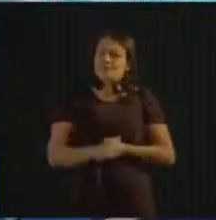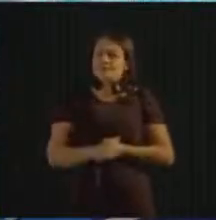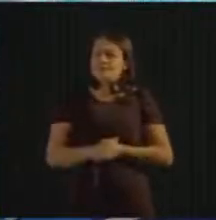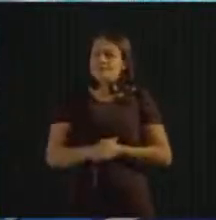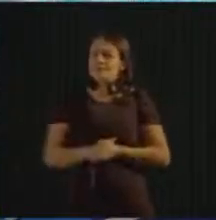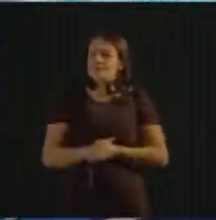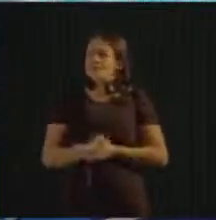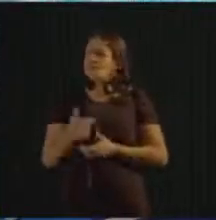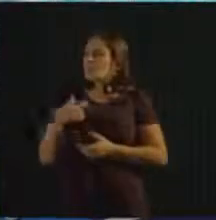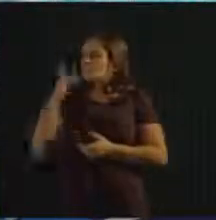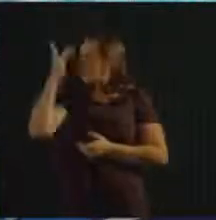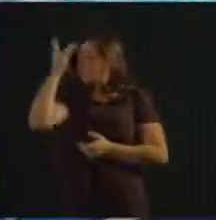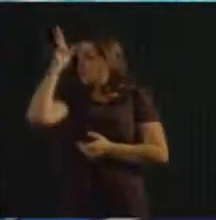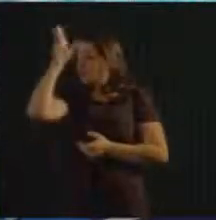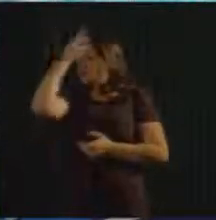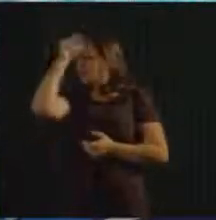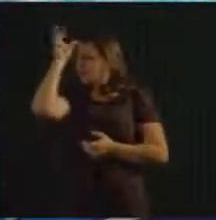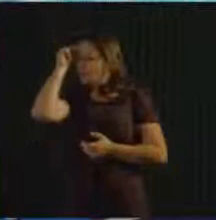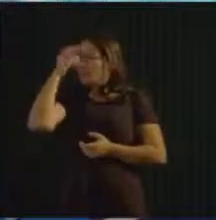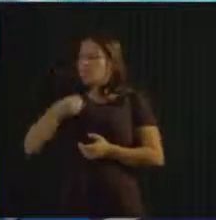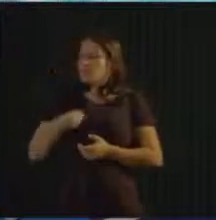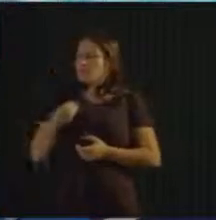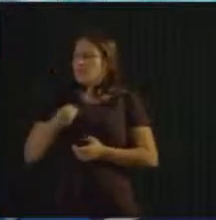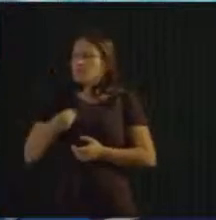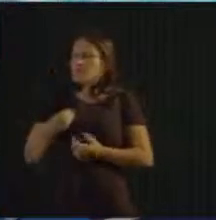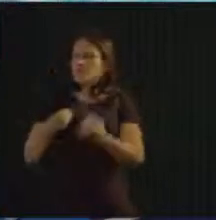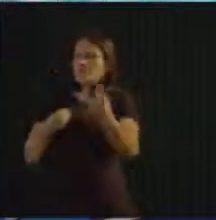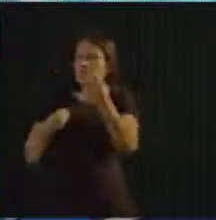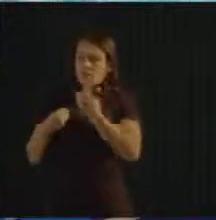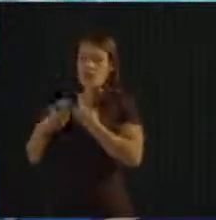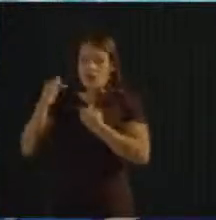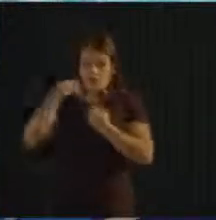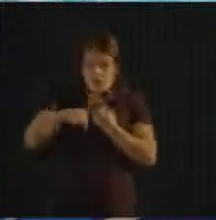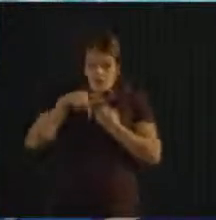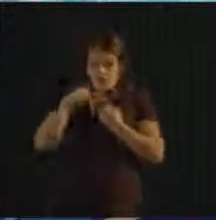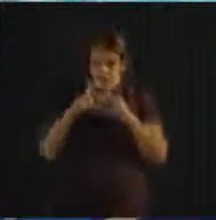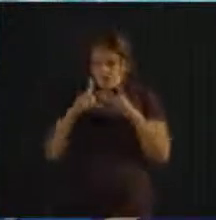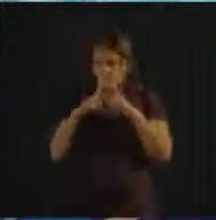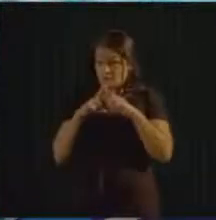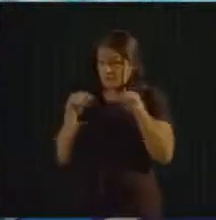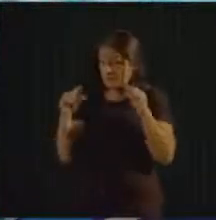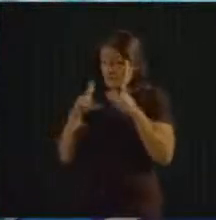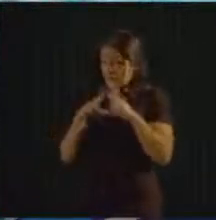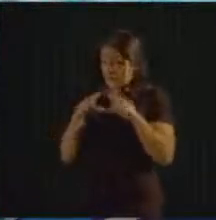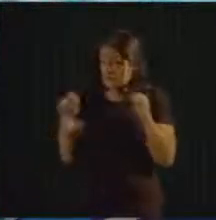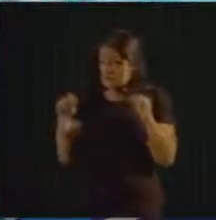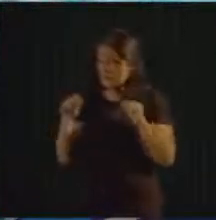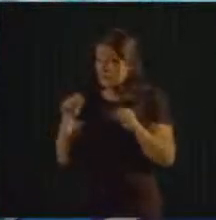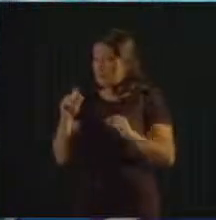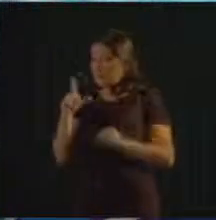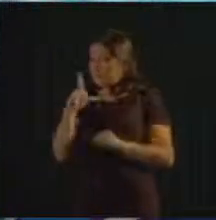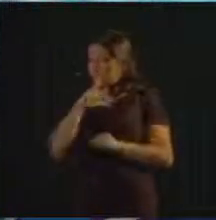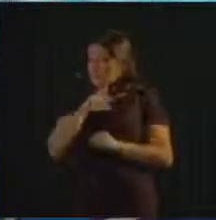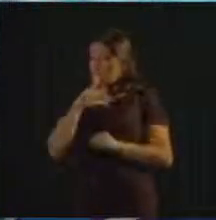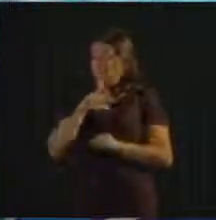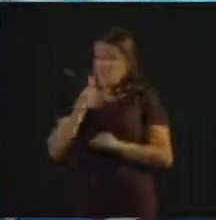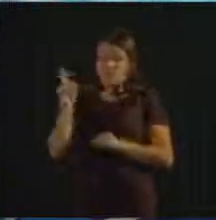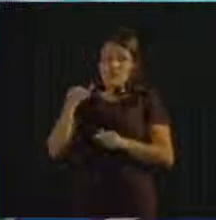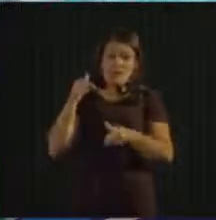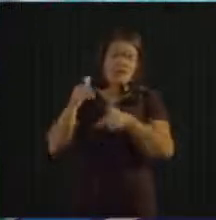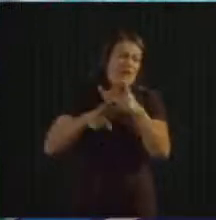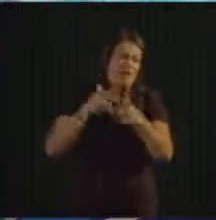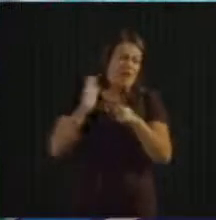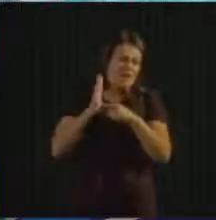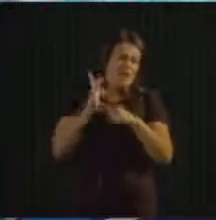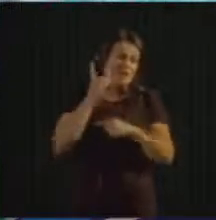E, não sei se o prefeito está aqui ainda, eu gostaria de falar com o prefeito, aqui em Brasília, e já termino, que em Brasília, nós, desde o início,